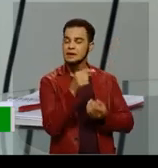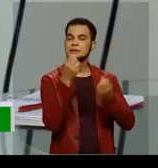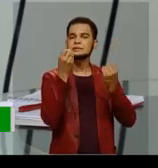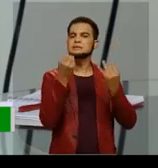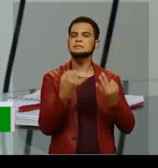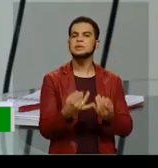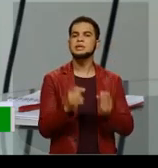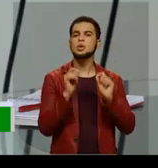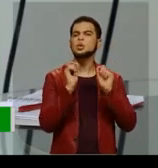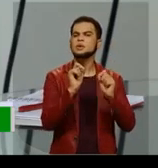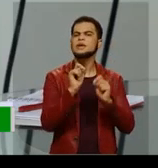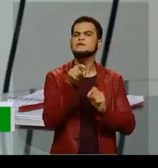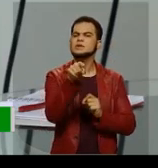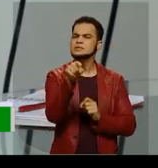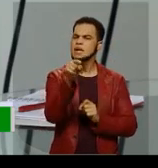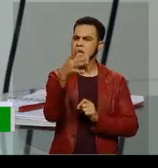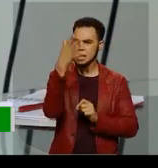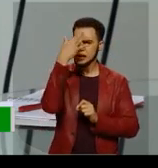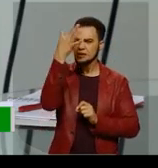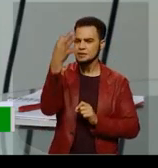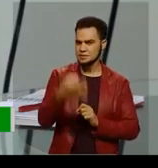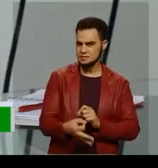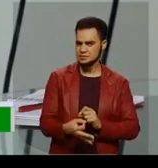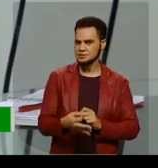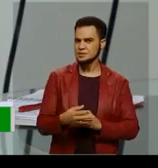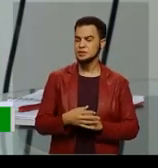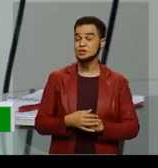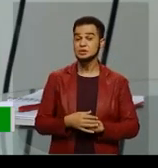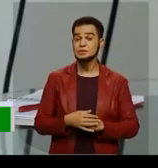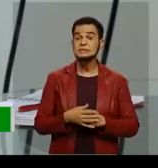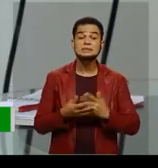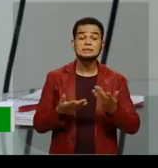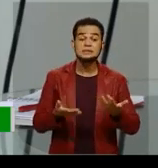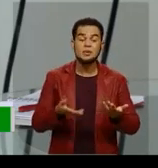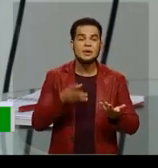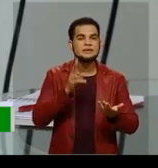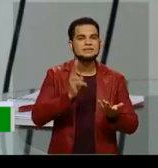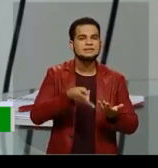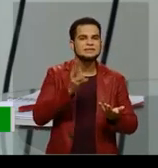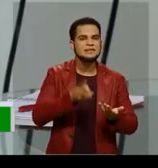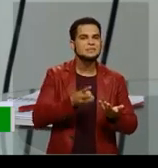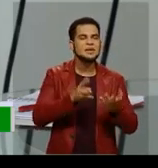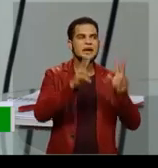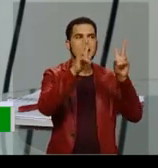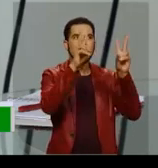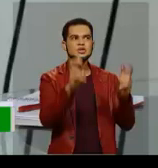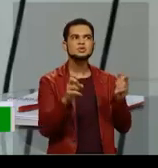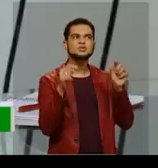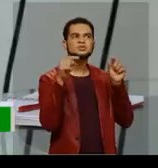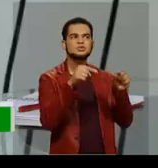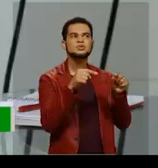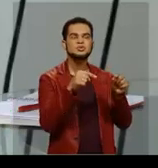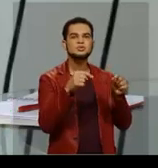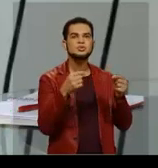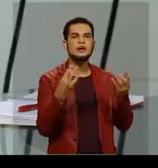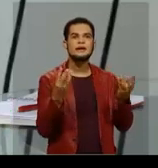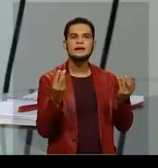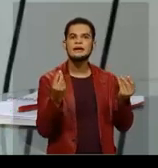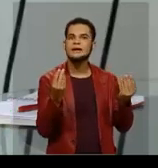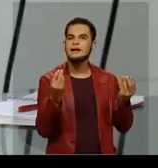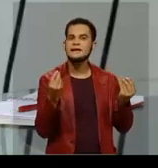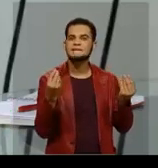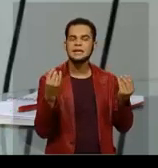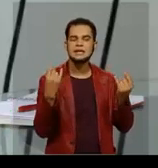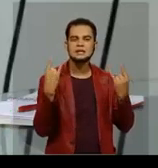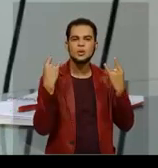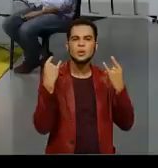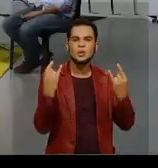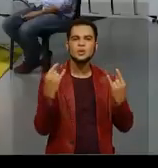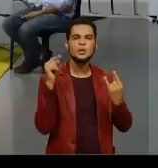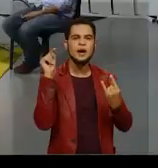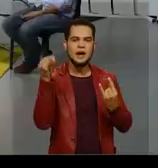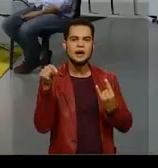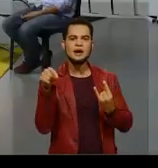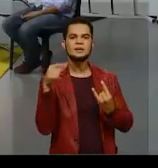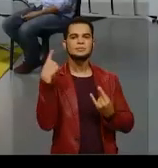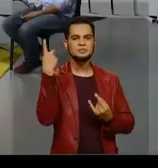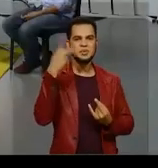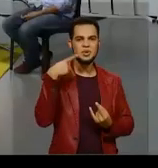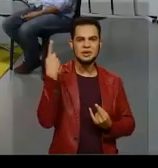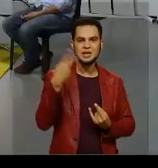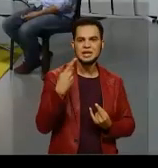deduz. Então, tem sempre um assunto do momento, ou um assunto polêmico, ou um assunto política,